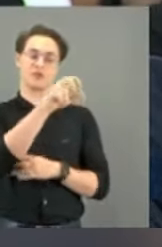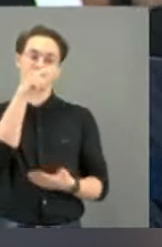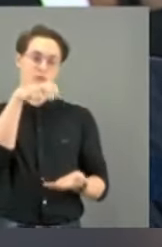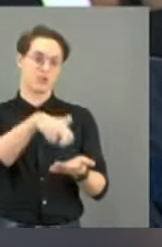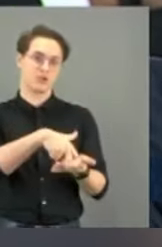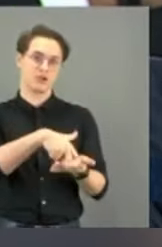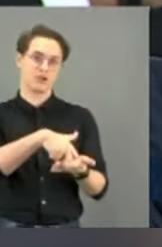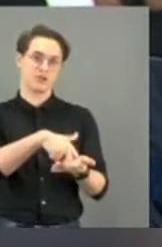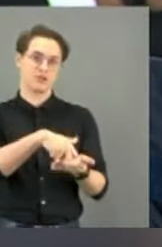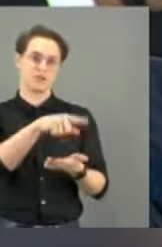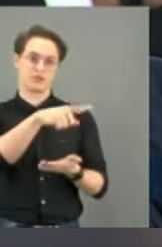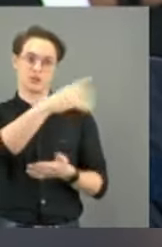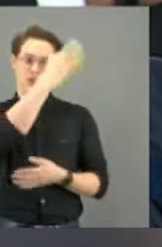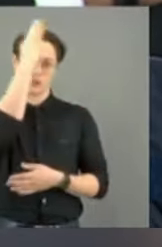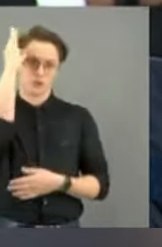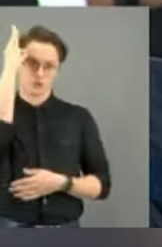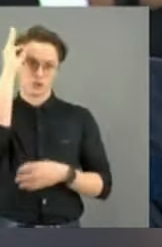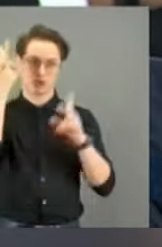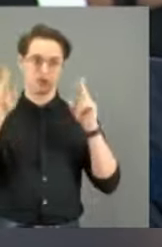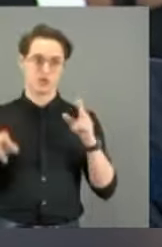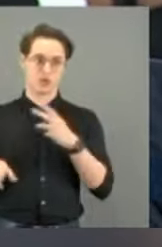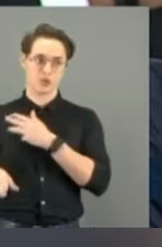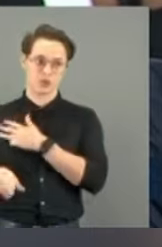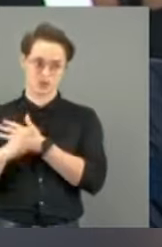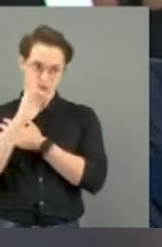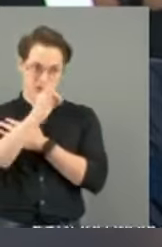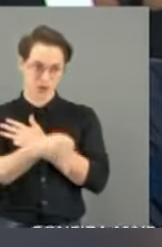O senhor foi condenado. O senhor é inocente como o presidente Lula, então,